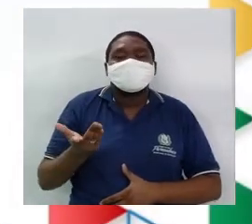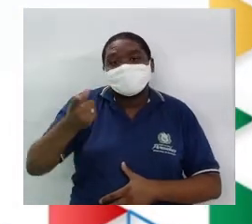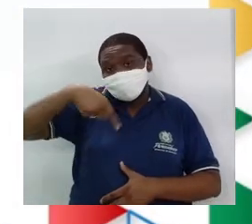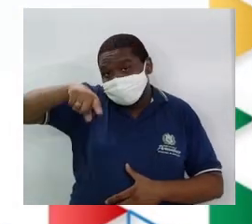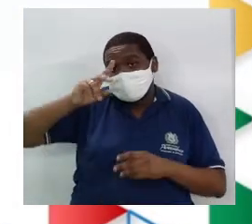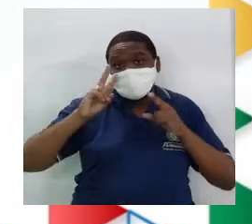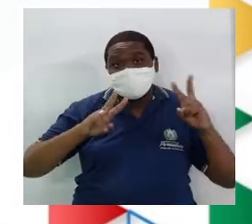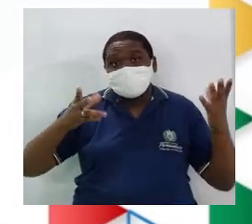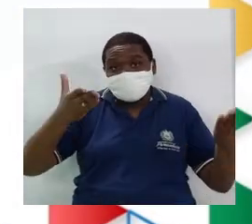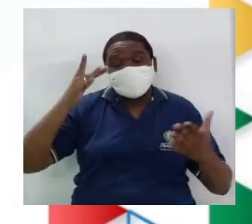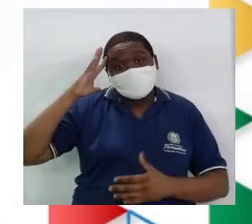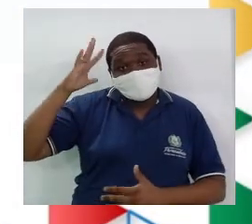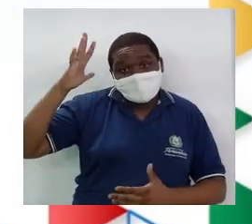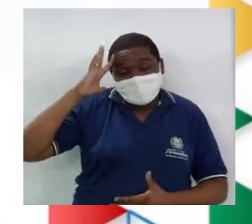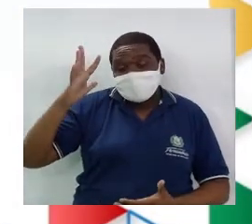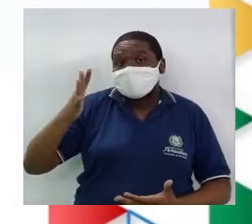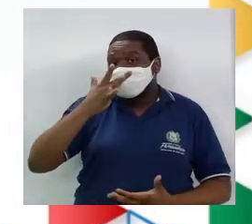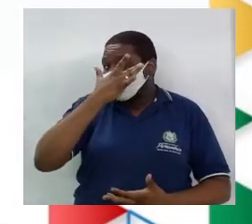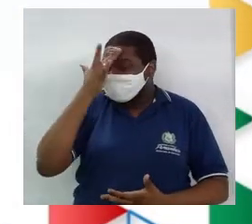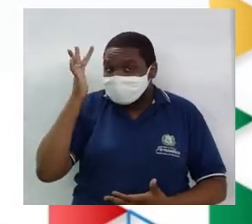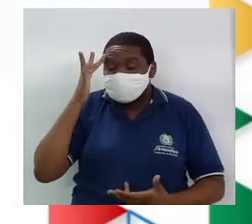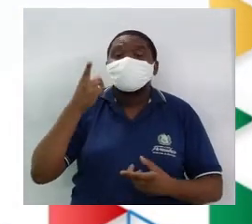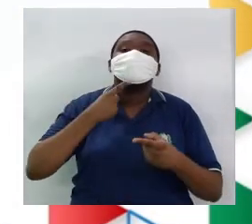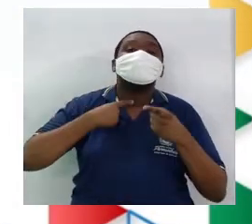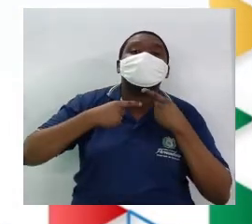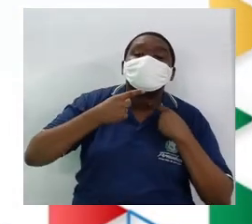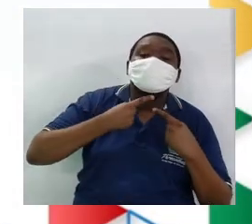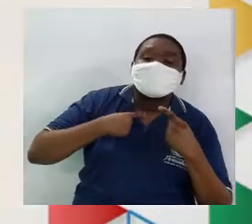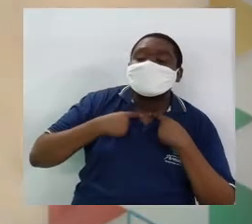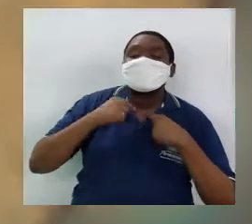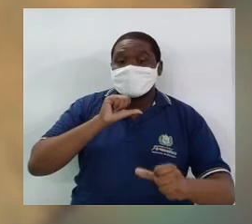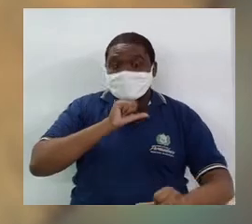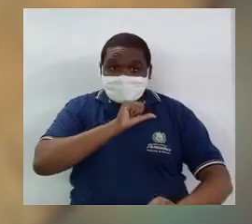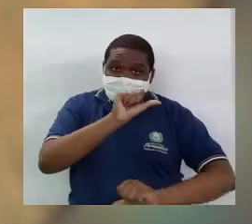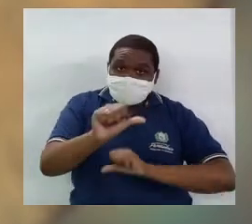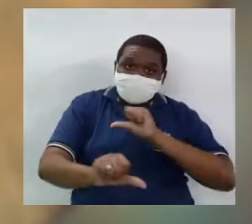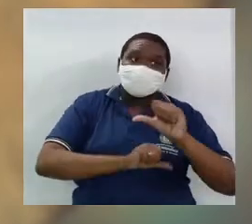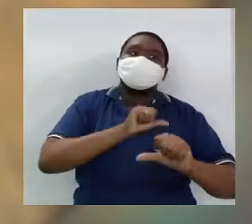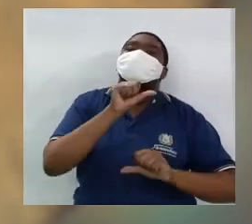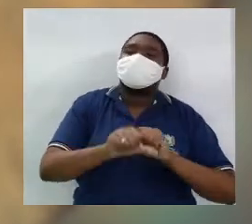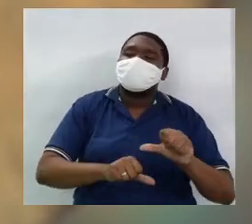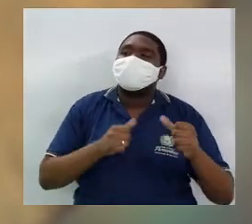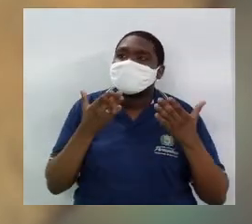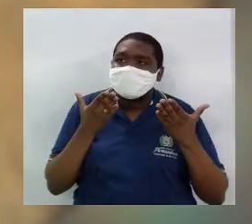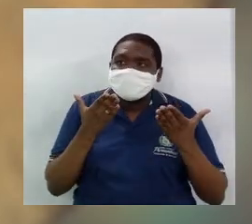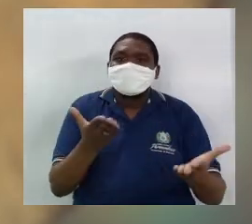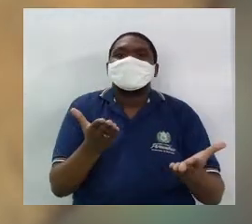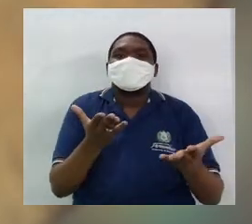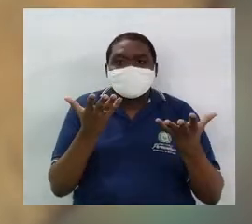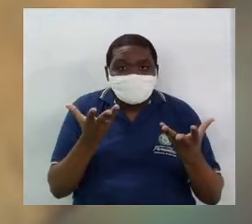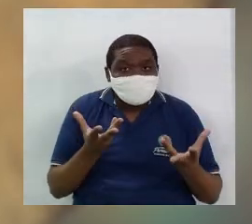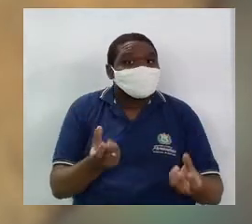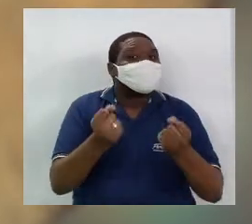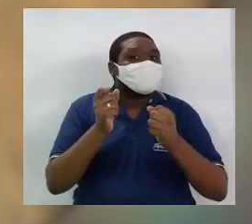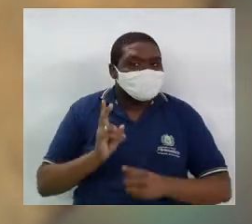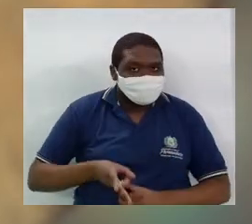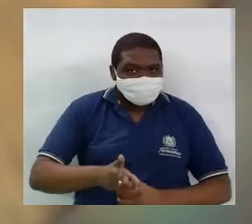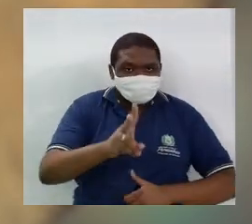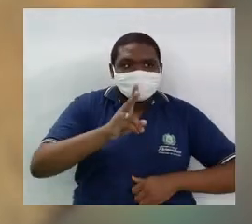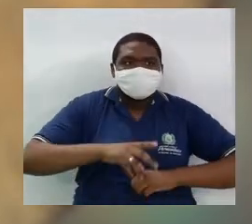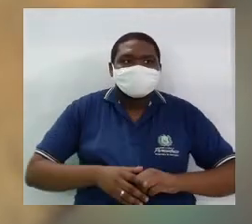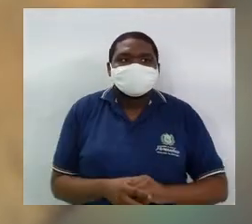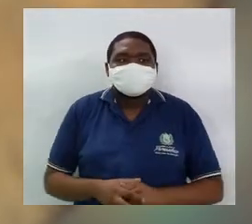favor. Veja só, homem, à vontade, transformar. É isso aí. E vamos adiante.